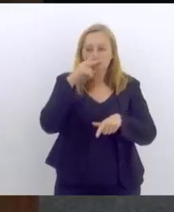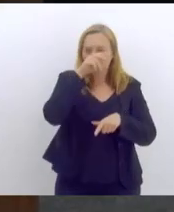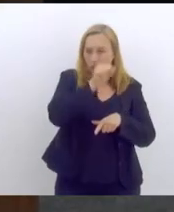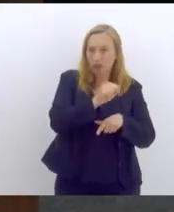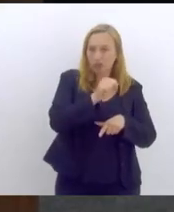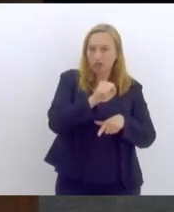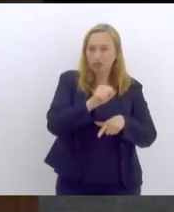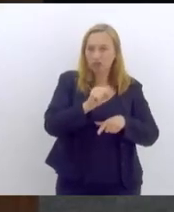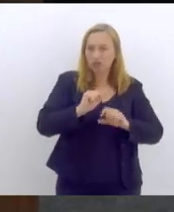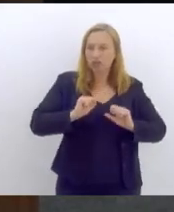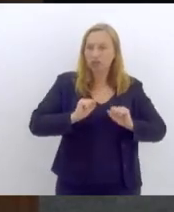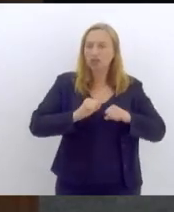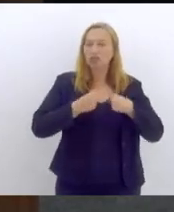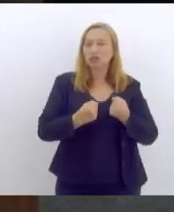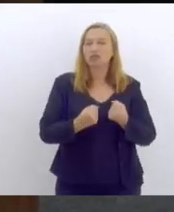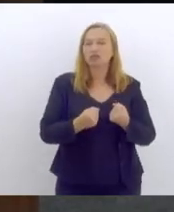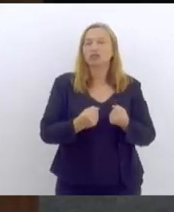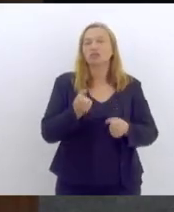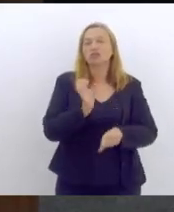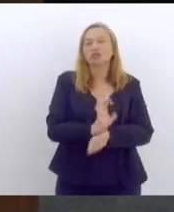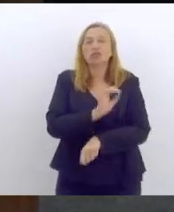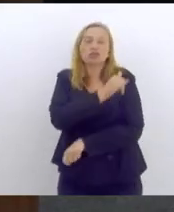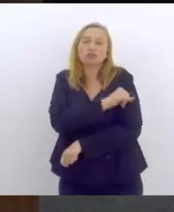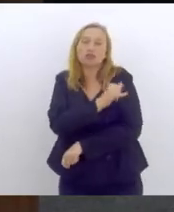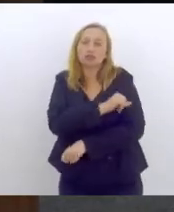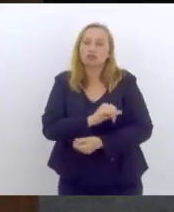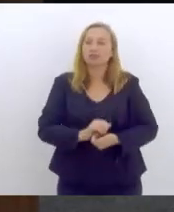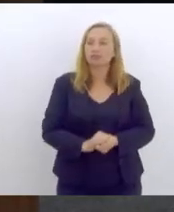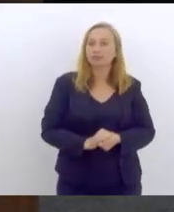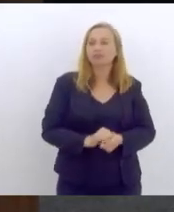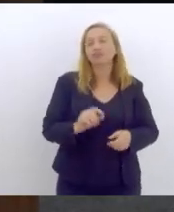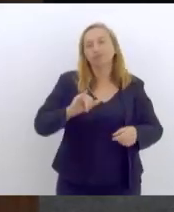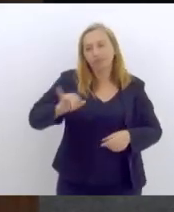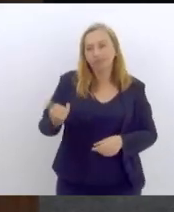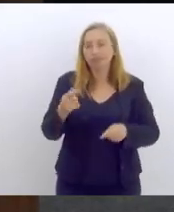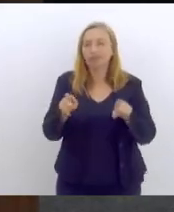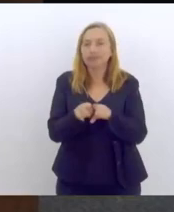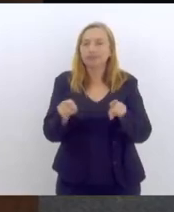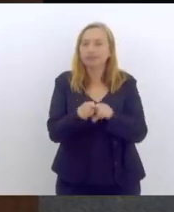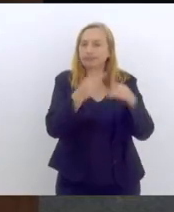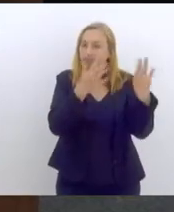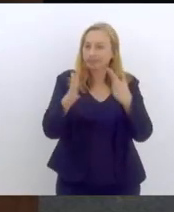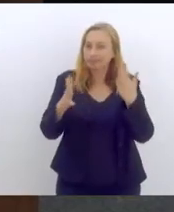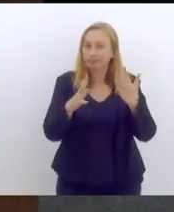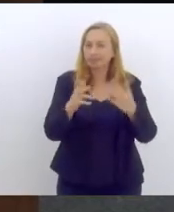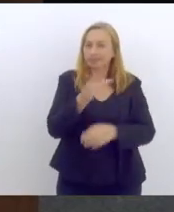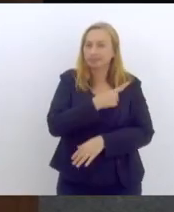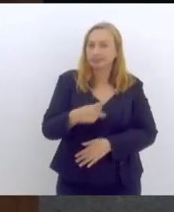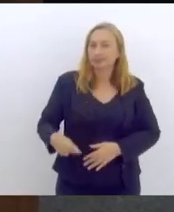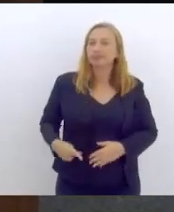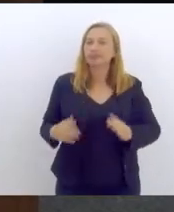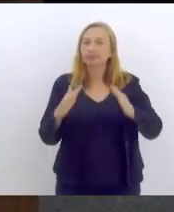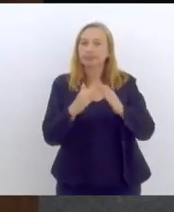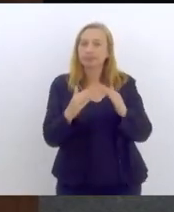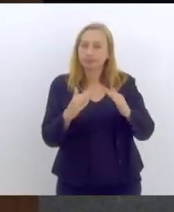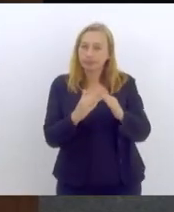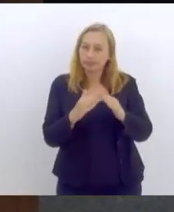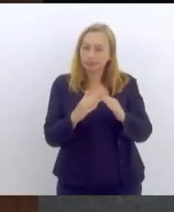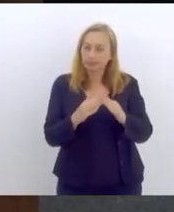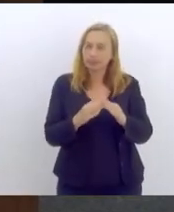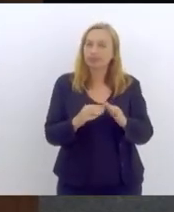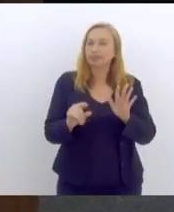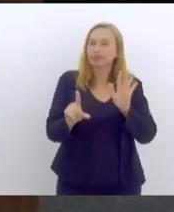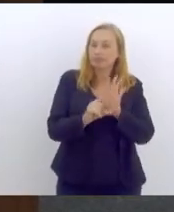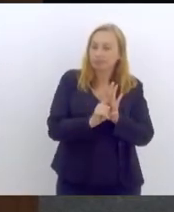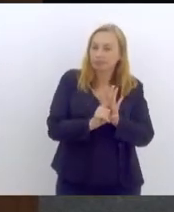e atuante no estado do Rio de Janeiro. Aproveito também para saudar, presidente, essa casa